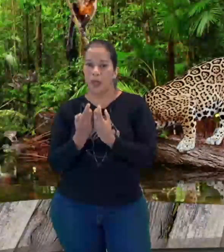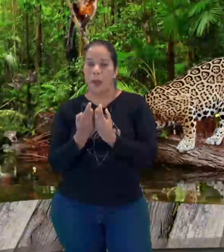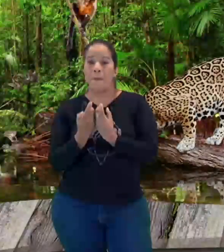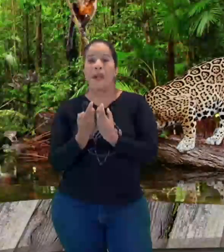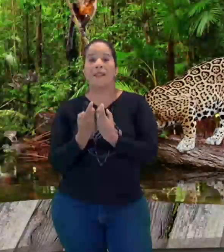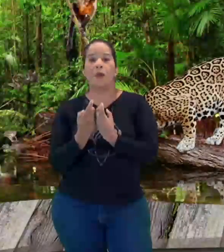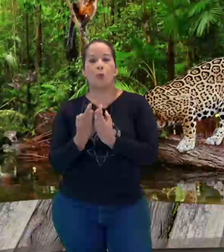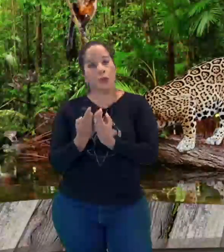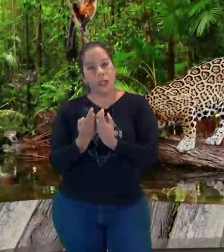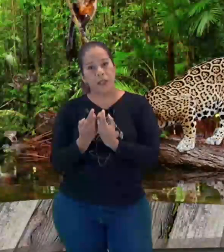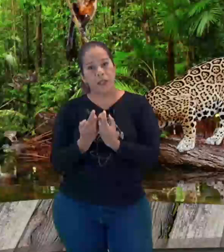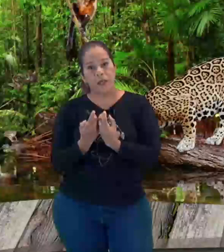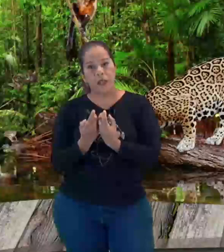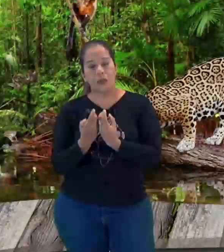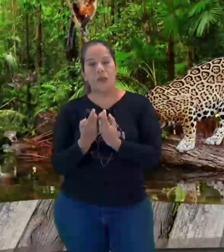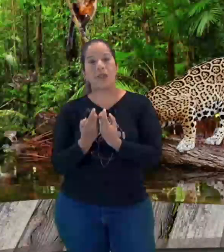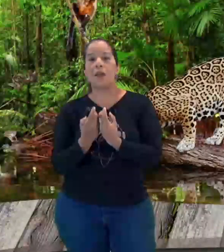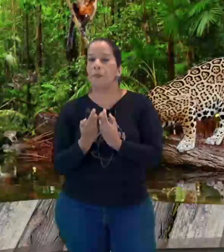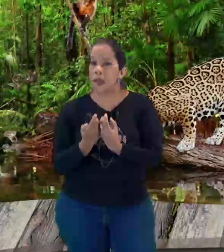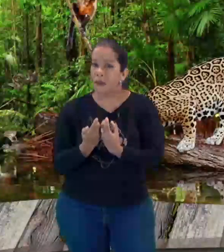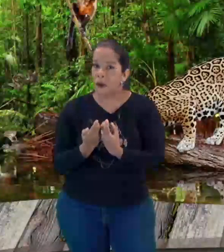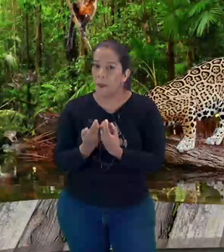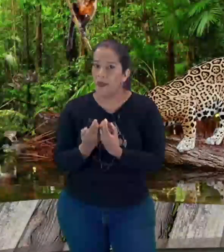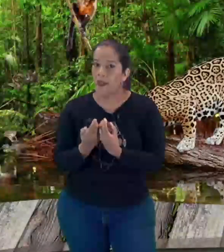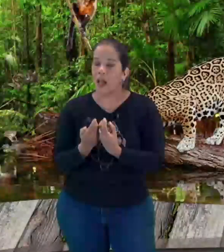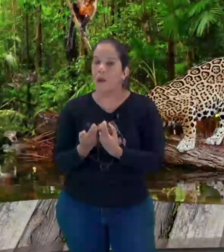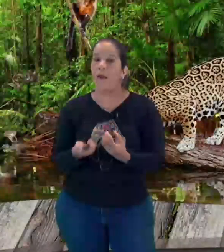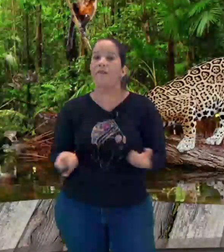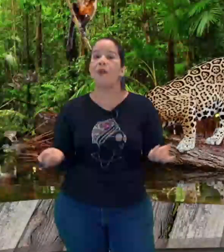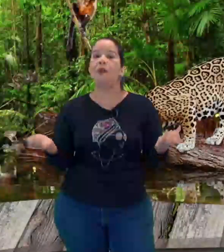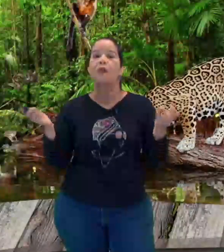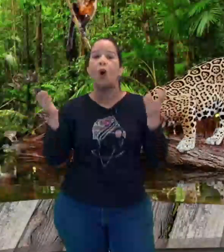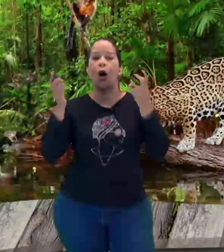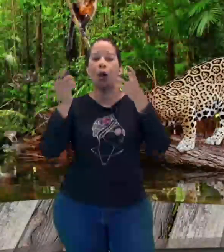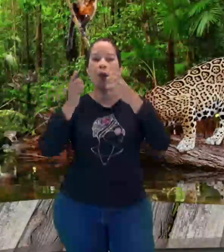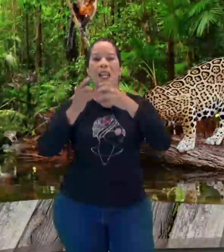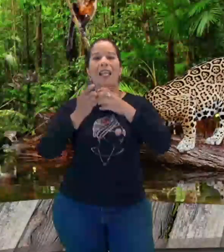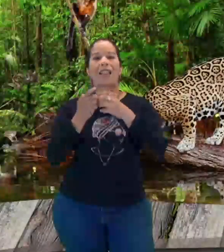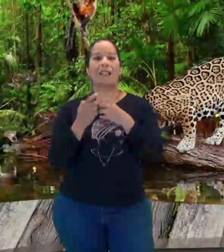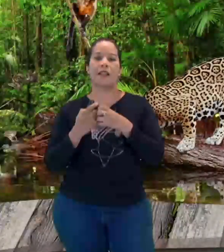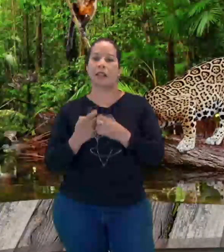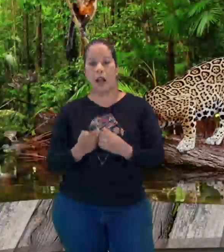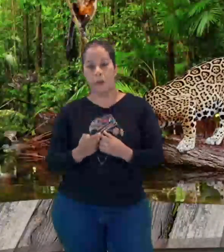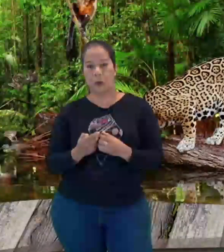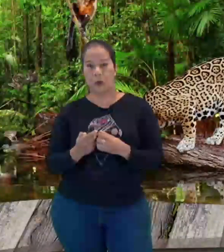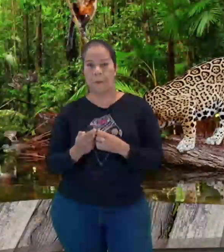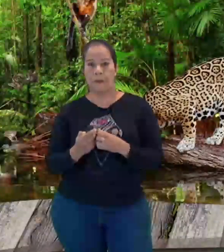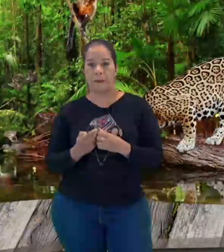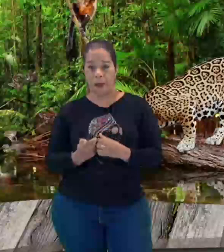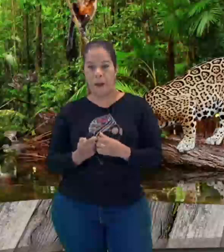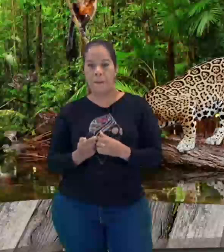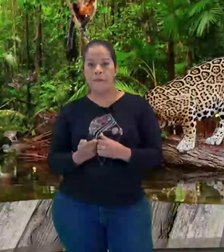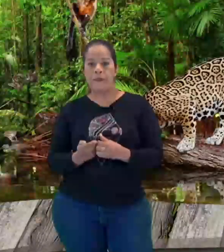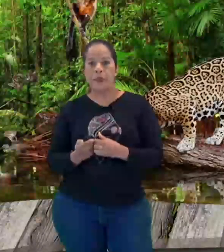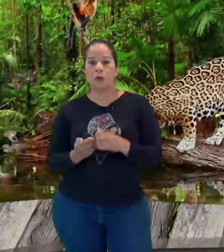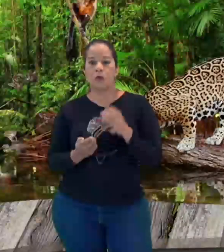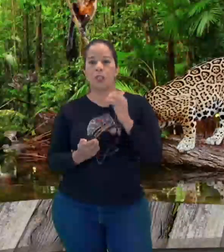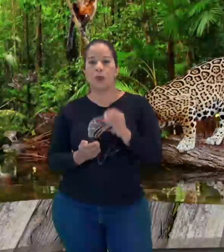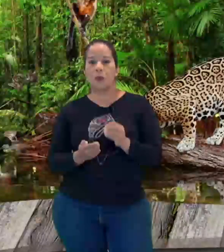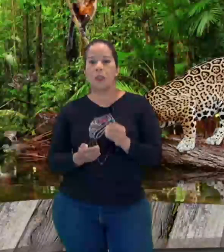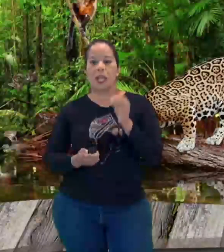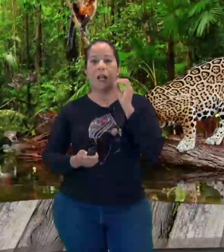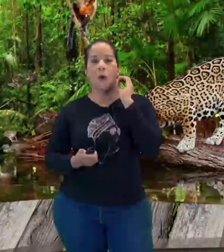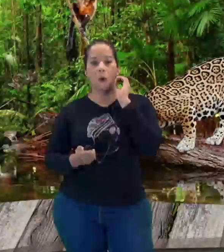capsídeo. Mas alguns desses vírus também vão apresentar um envoltório além dessa cápsula, tá?